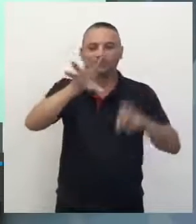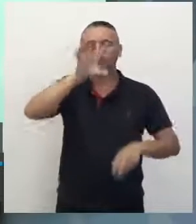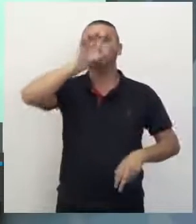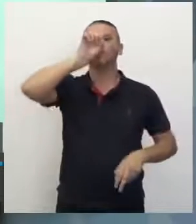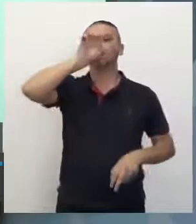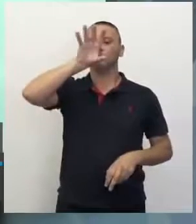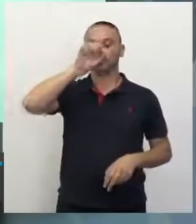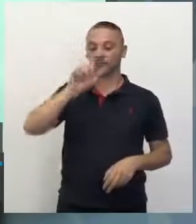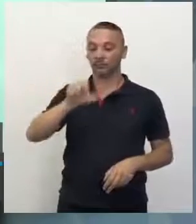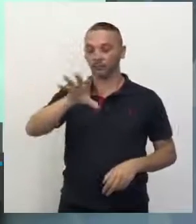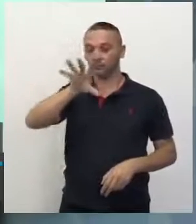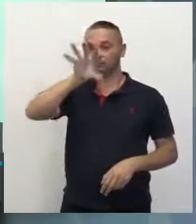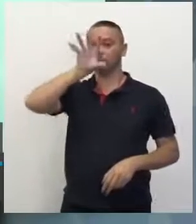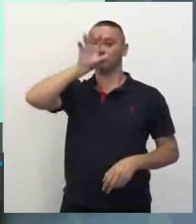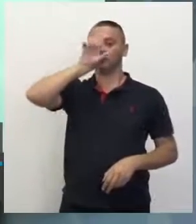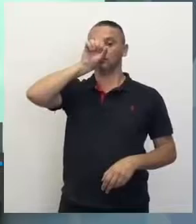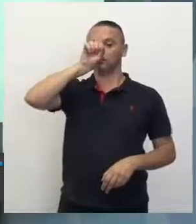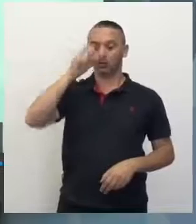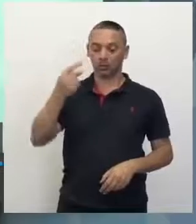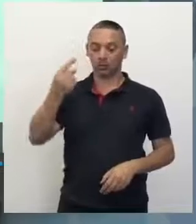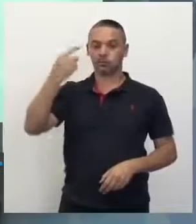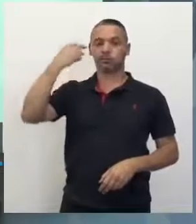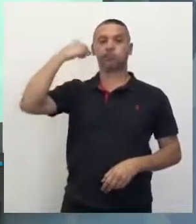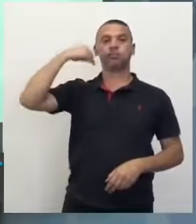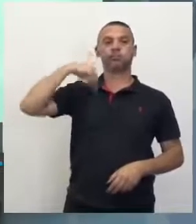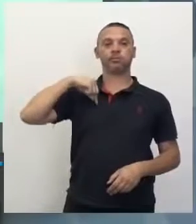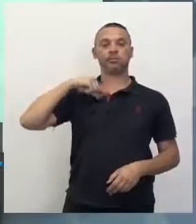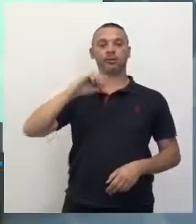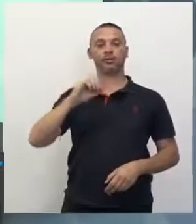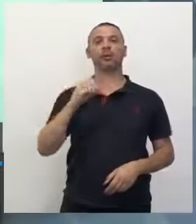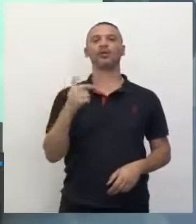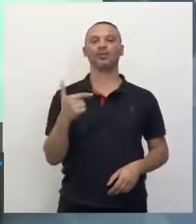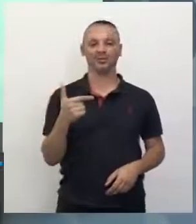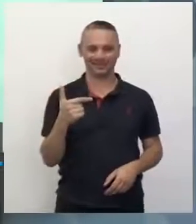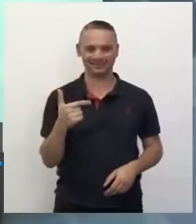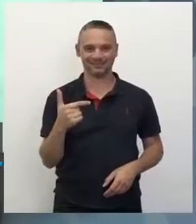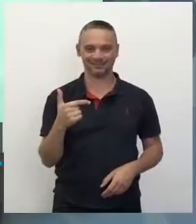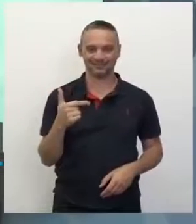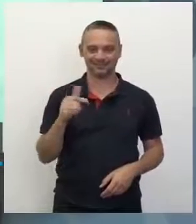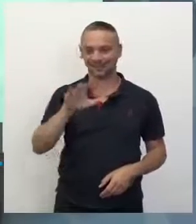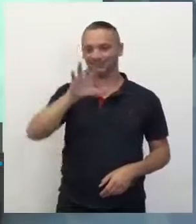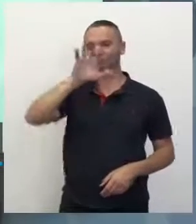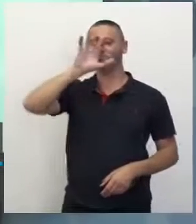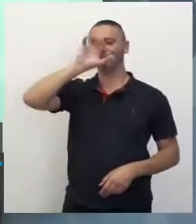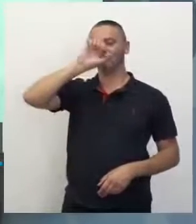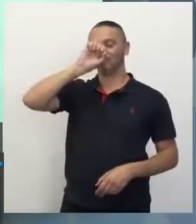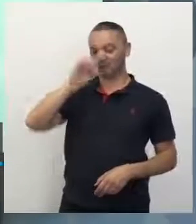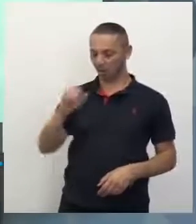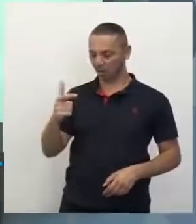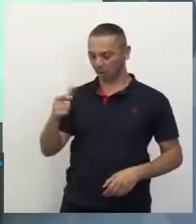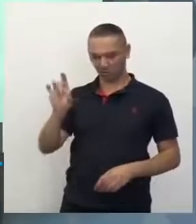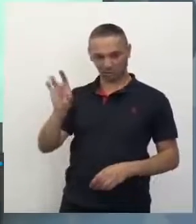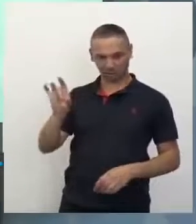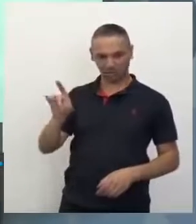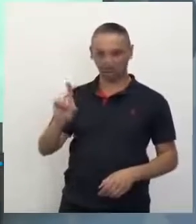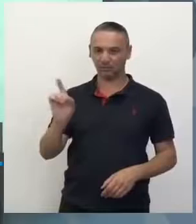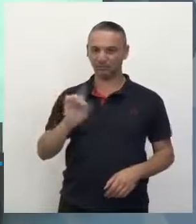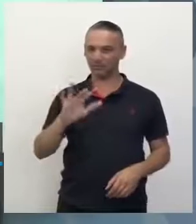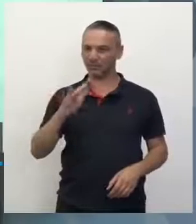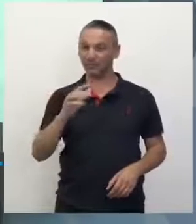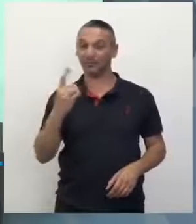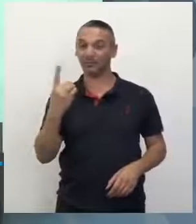o ar rico em oxigênio, né? A gente fala rico em oxigênio, tem gente que acha que o ar só tem oxigênio, tá? É aproximadamente